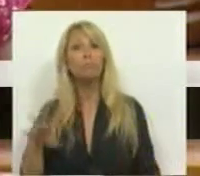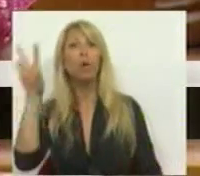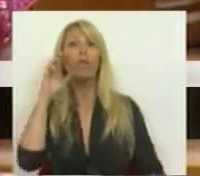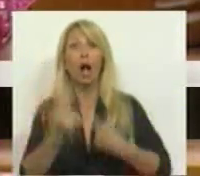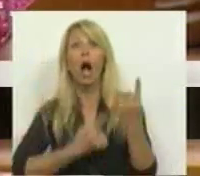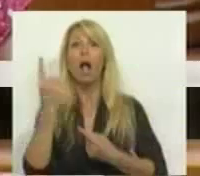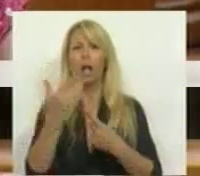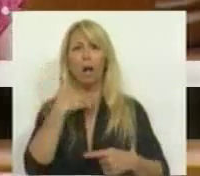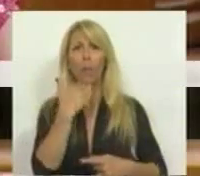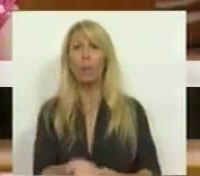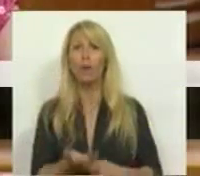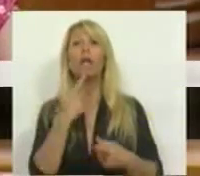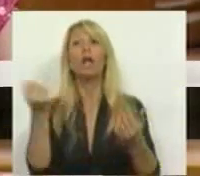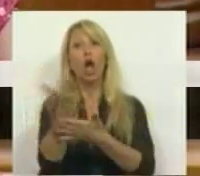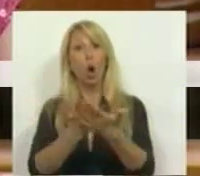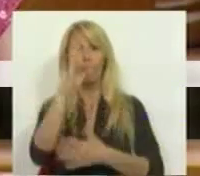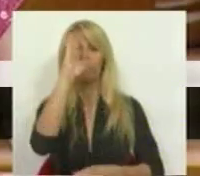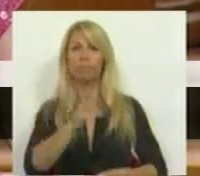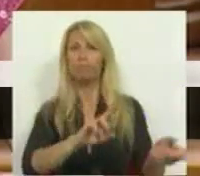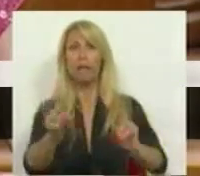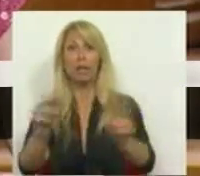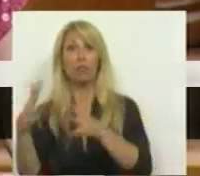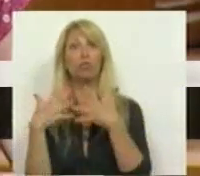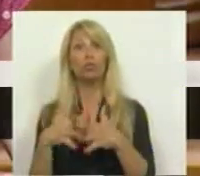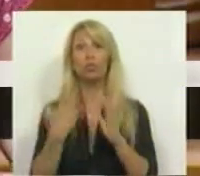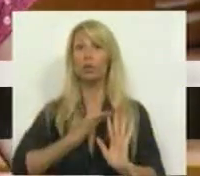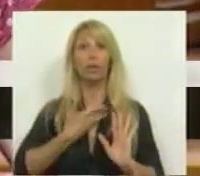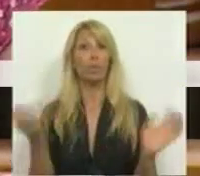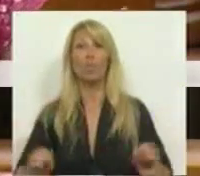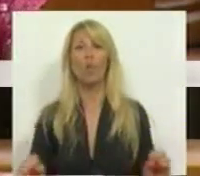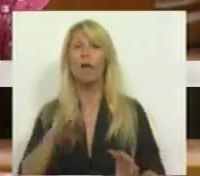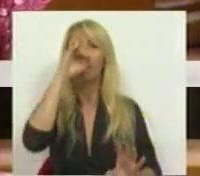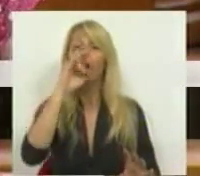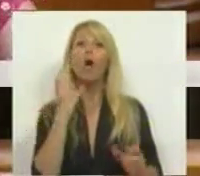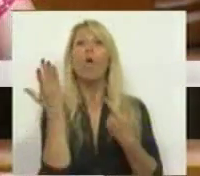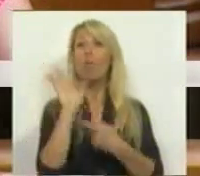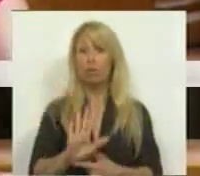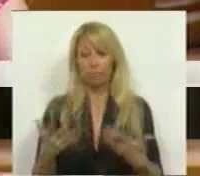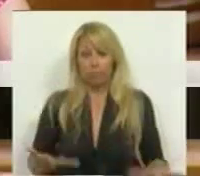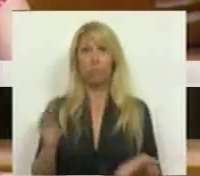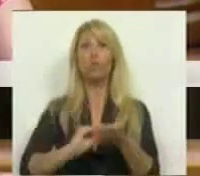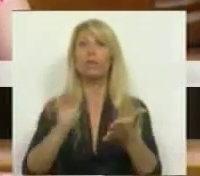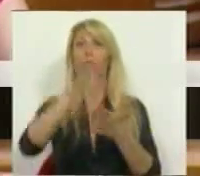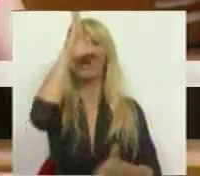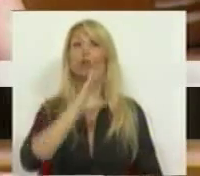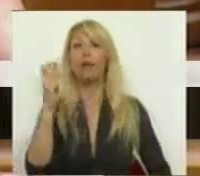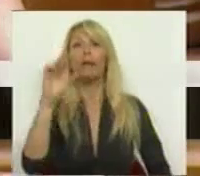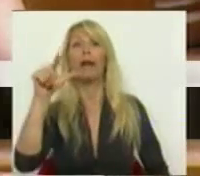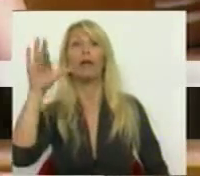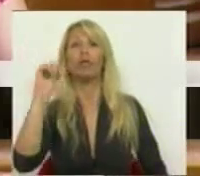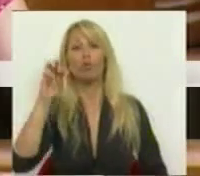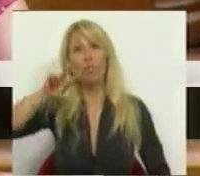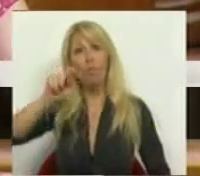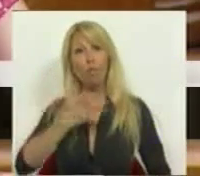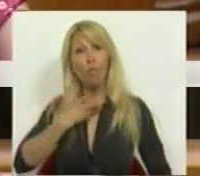em economia para saber que não há alternativa à reestruturação da dívida. Lembremos, por exemplo, do atual Secretário de Estado, Carlos Moedas,